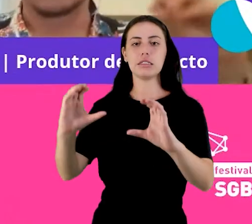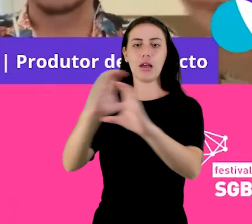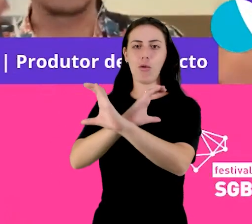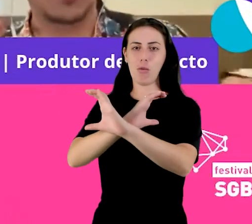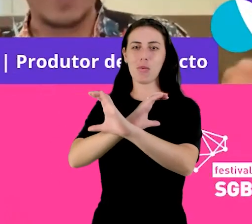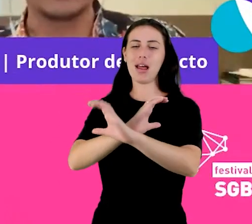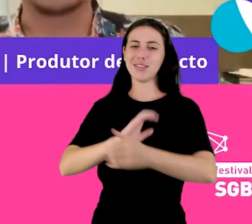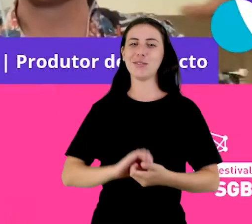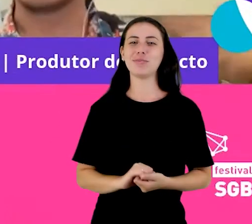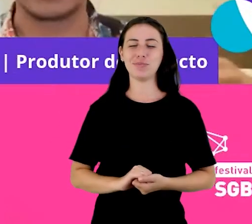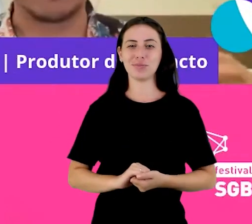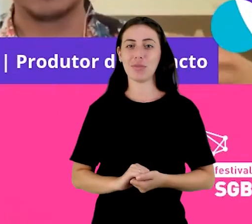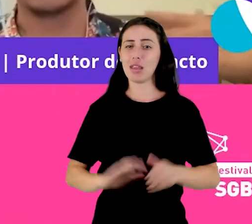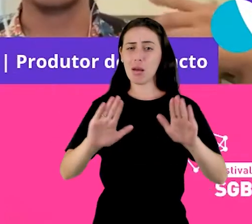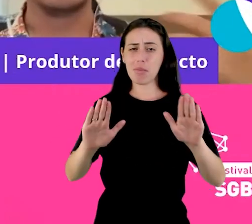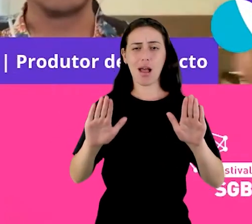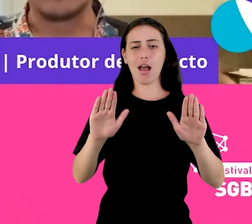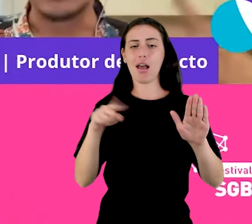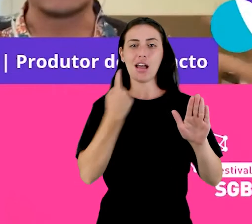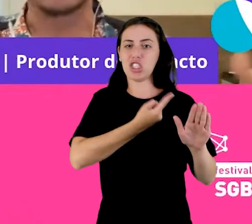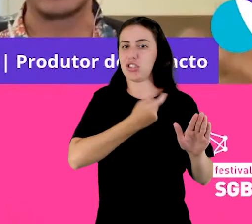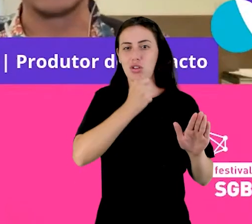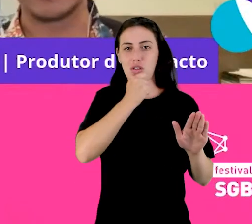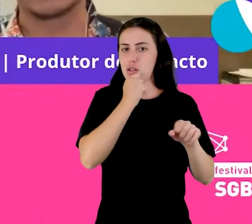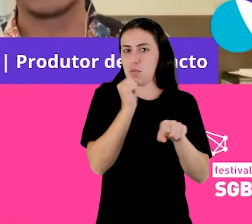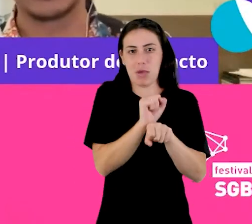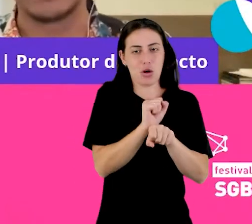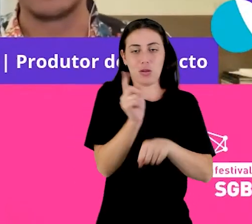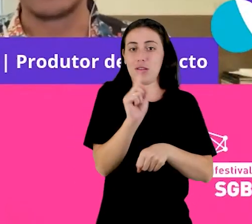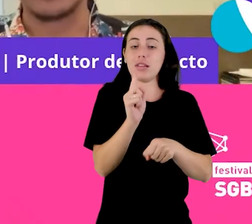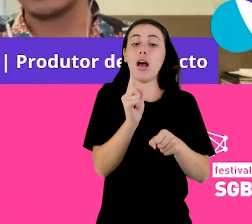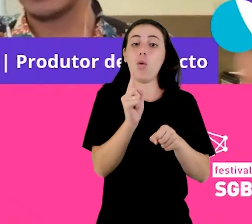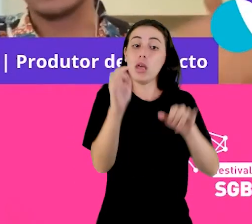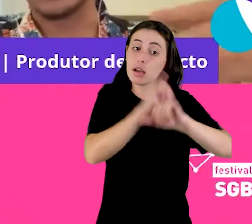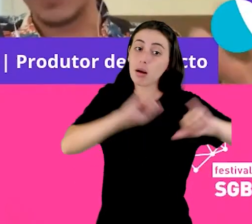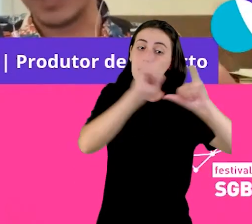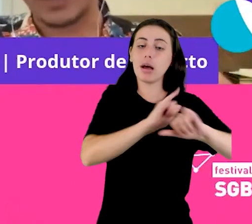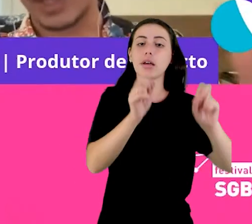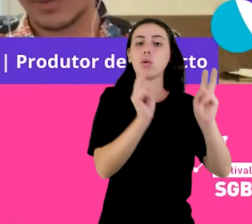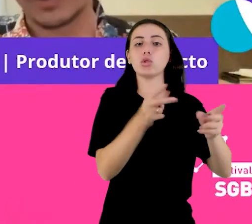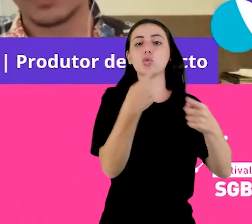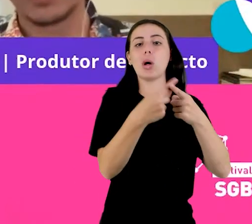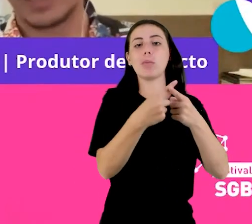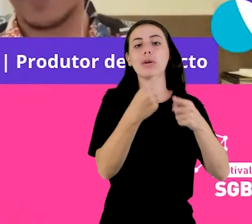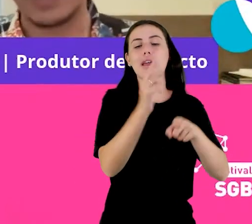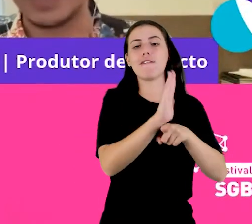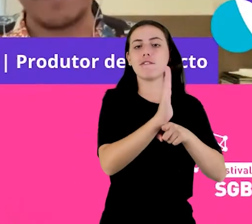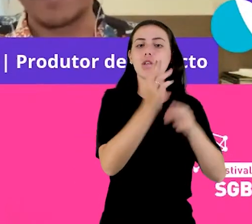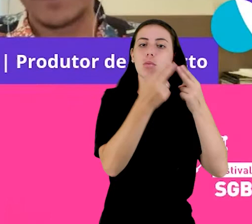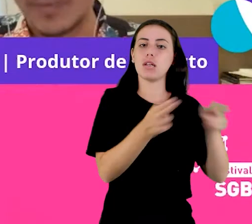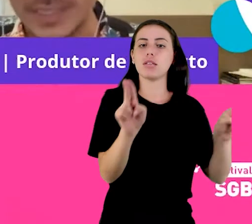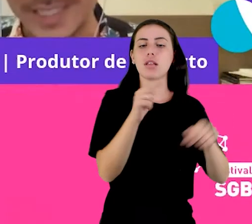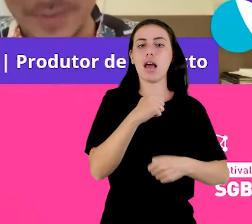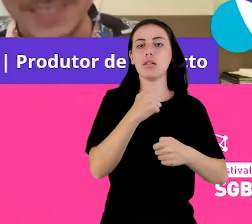processo do começo e depois a aceitação plena. Então, muitas histórias positivas começaram a surgir, e a gente ainda está nesse processo, né? A campanha ainda